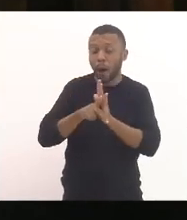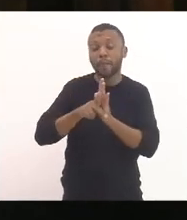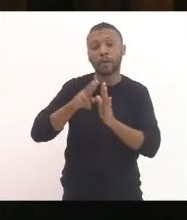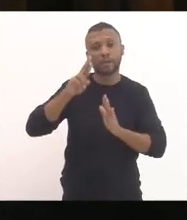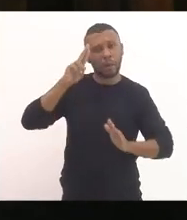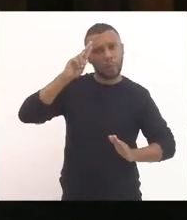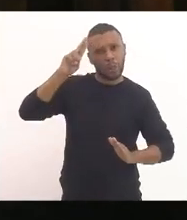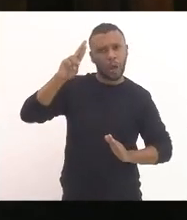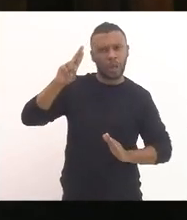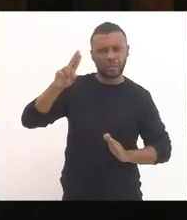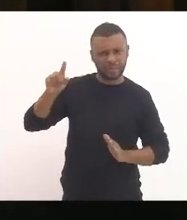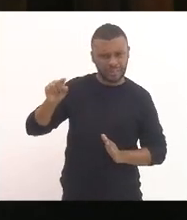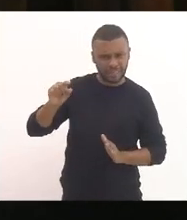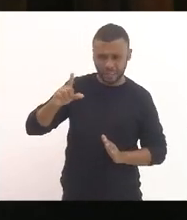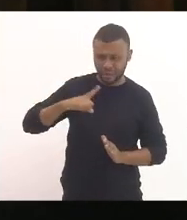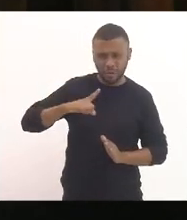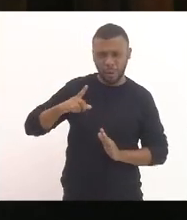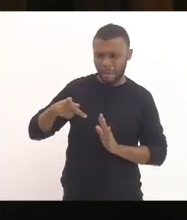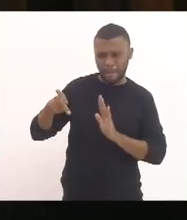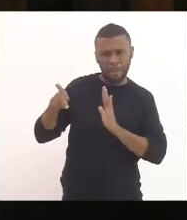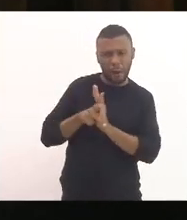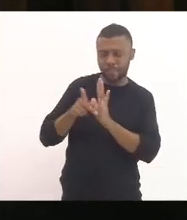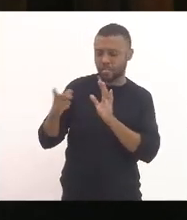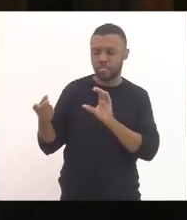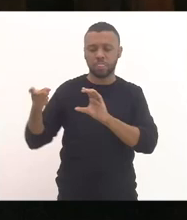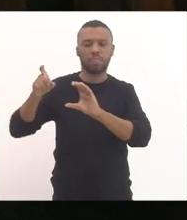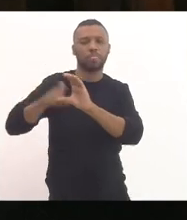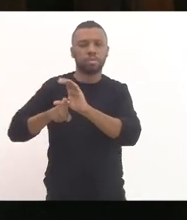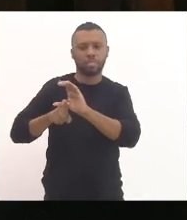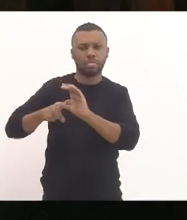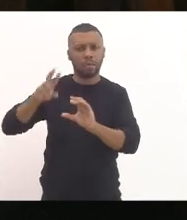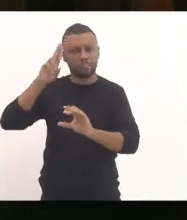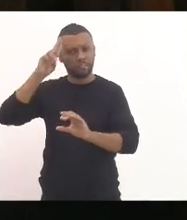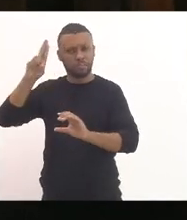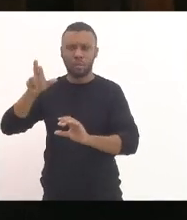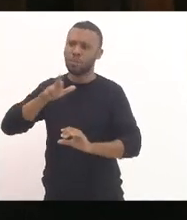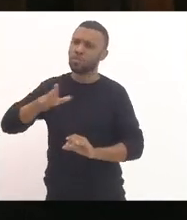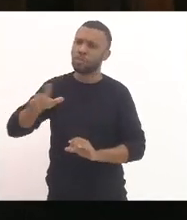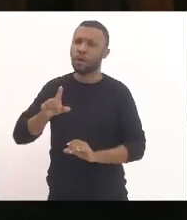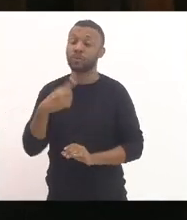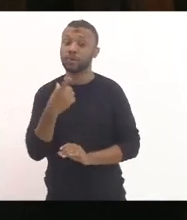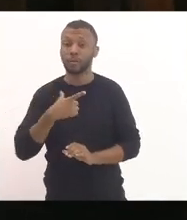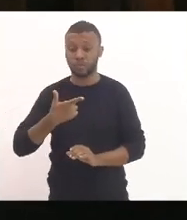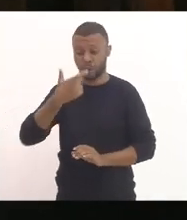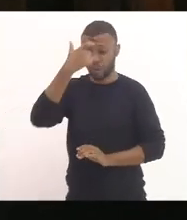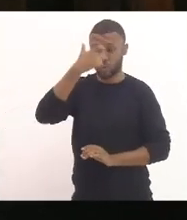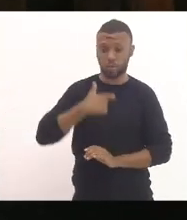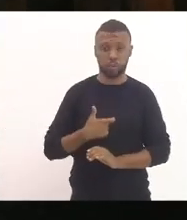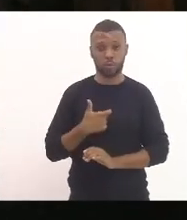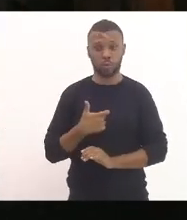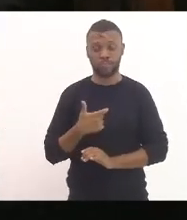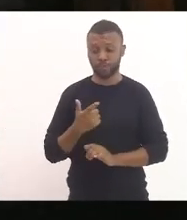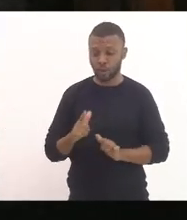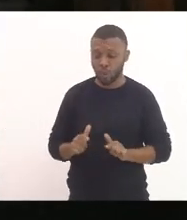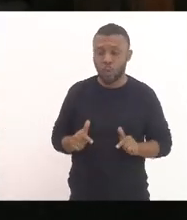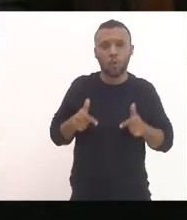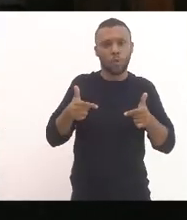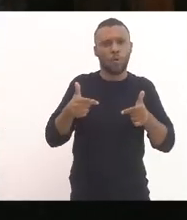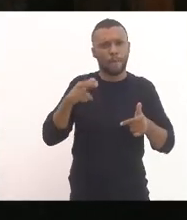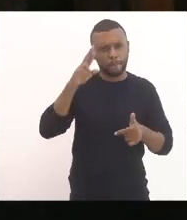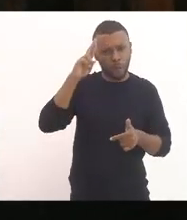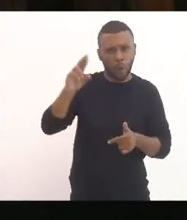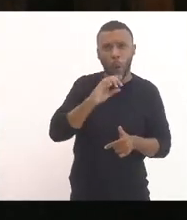propriedade das autoridades de polícia civil do Estado mas são os agentes de autoridade ou somos agente de